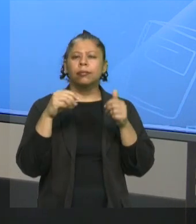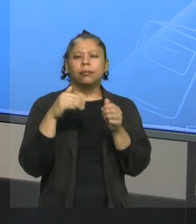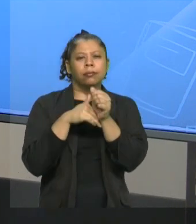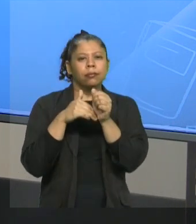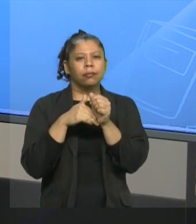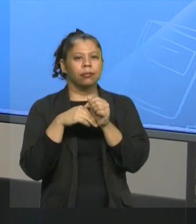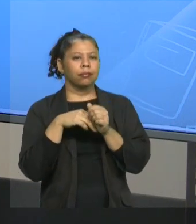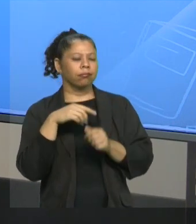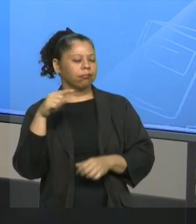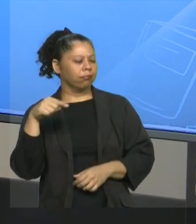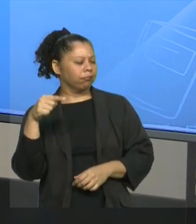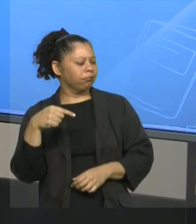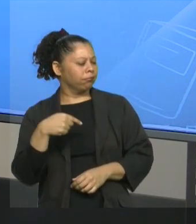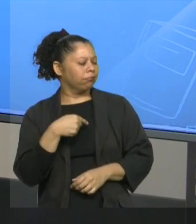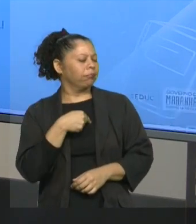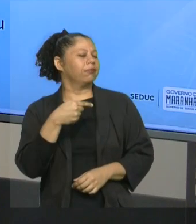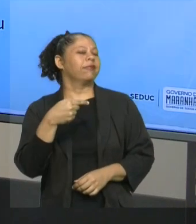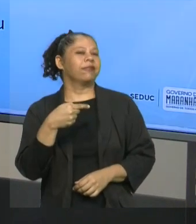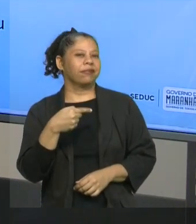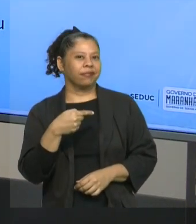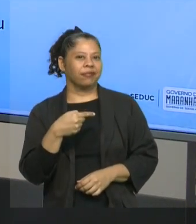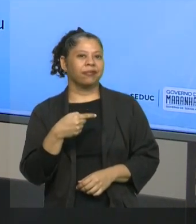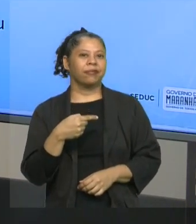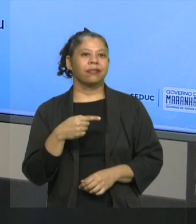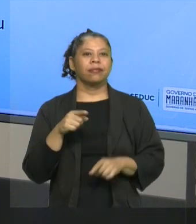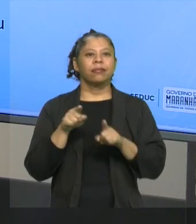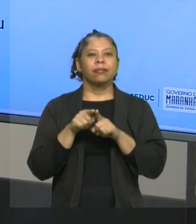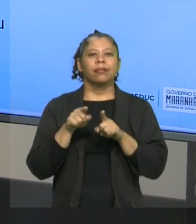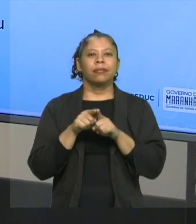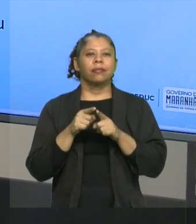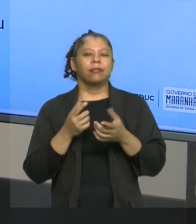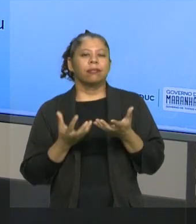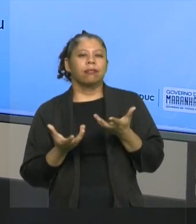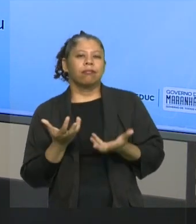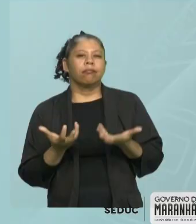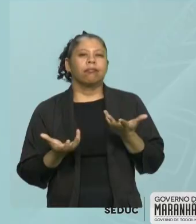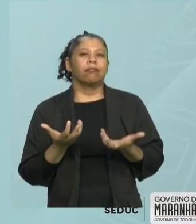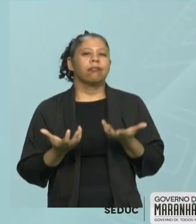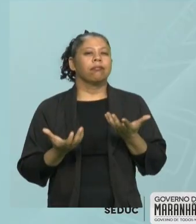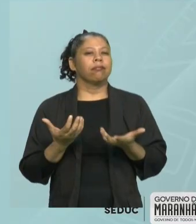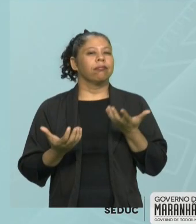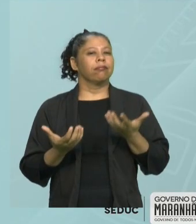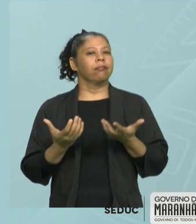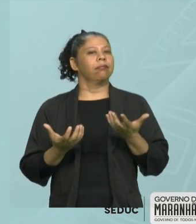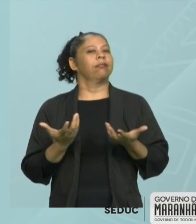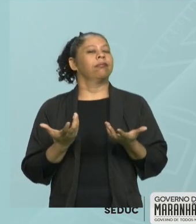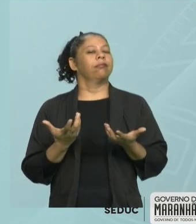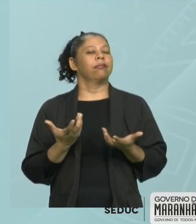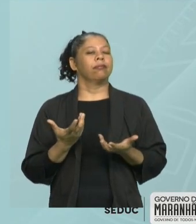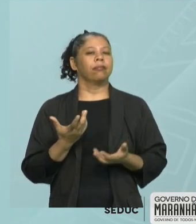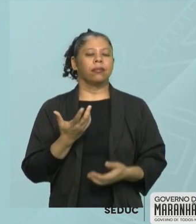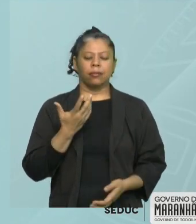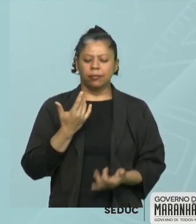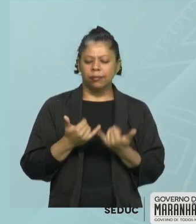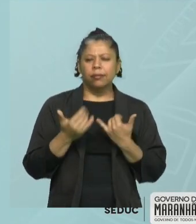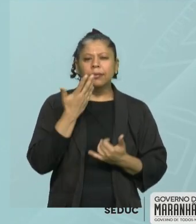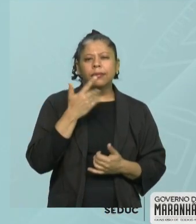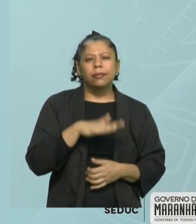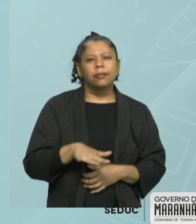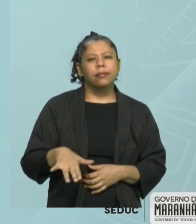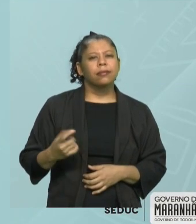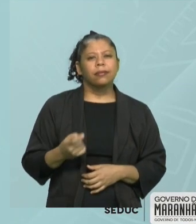flechas e seu coldre. Sua chama e sua infância eterna. Mas por que o